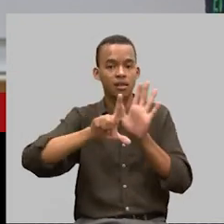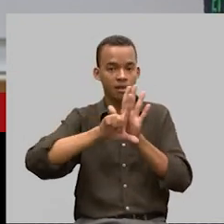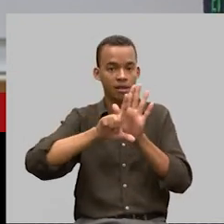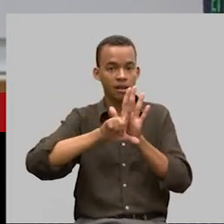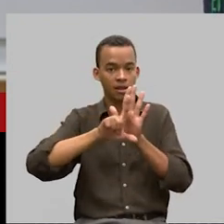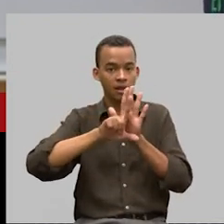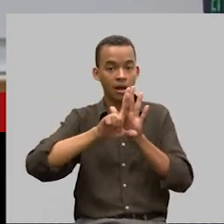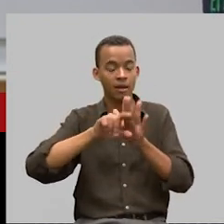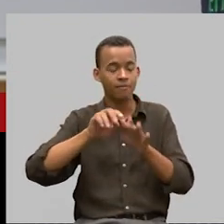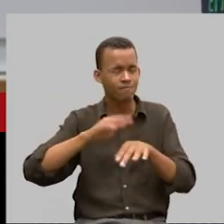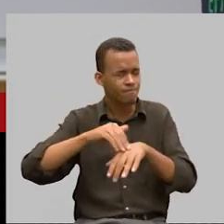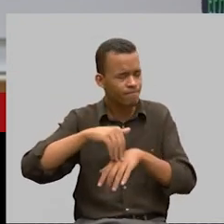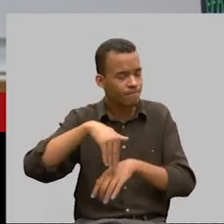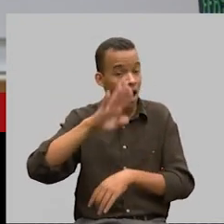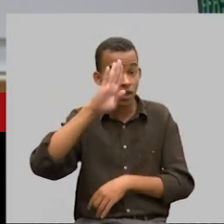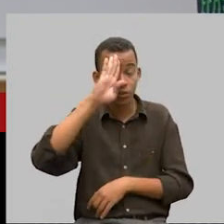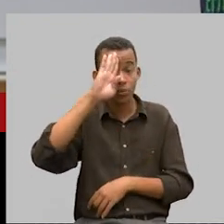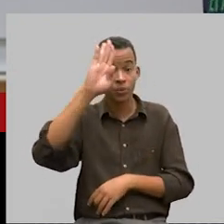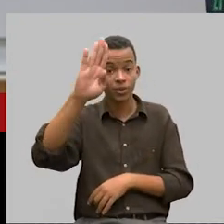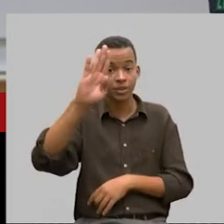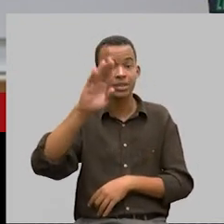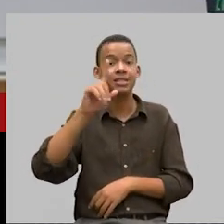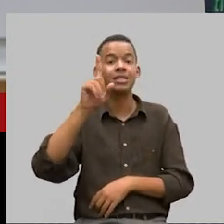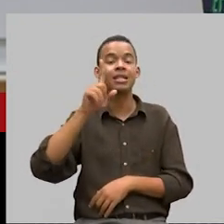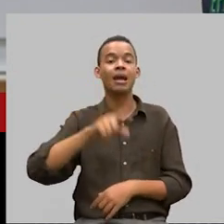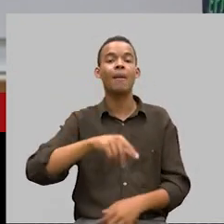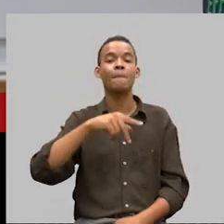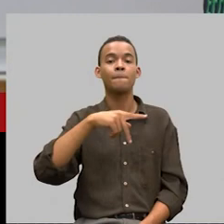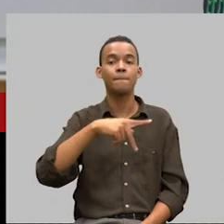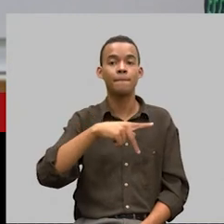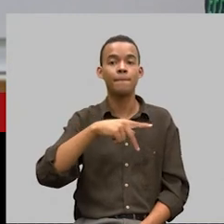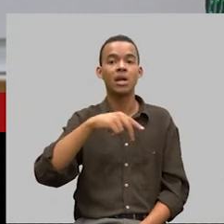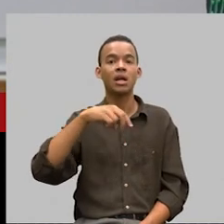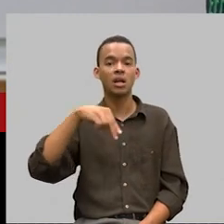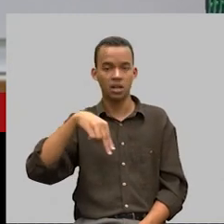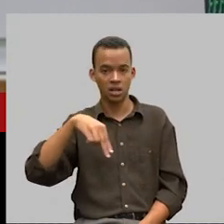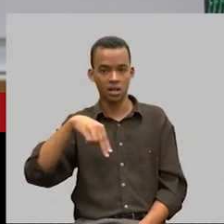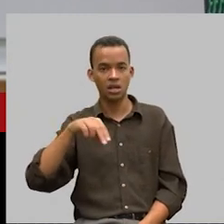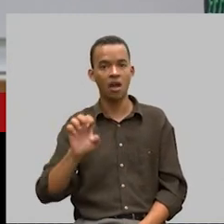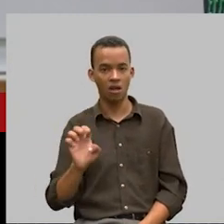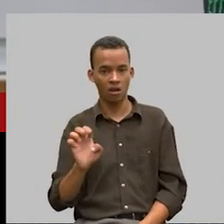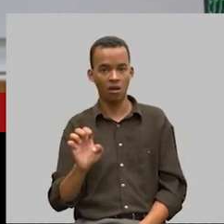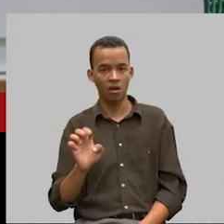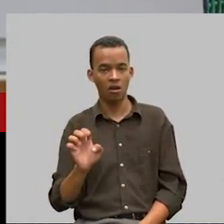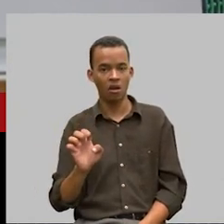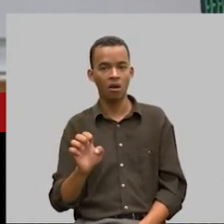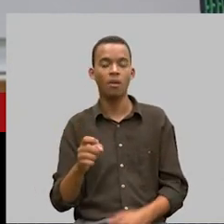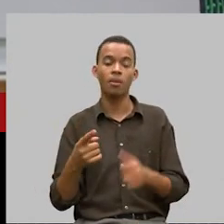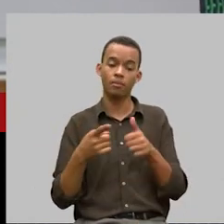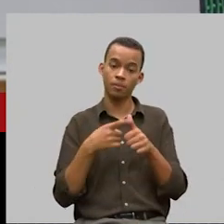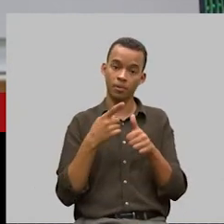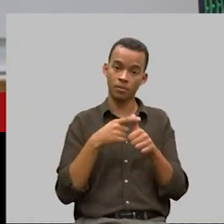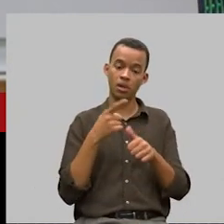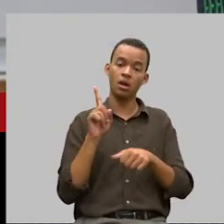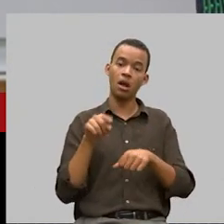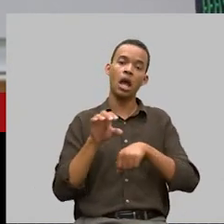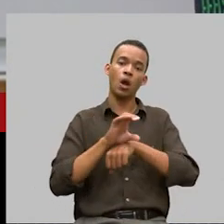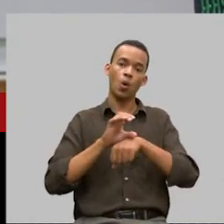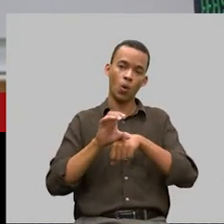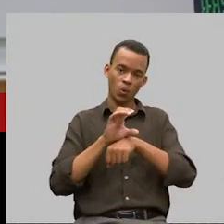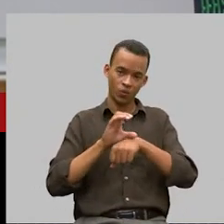educação do país que é o plano nacional de educação a primeira é a Constituição Federal quando ela trata